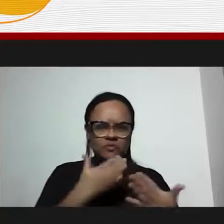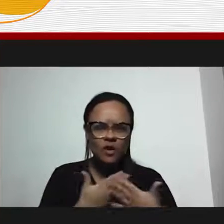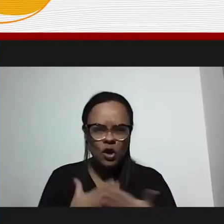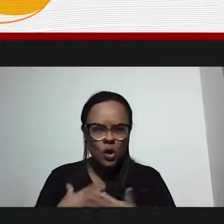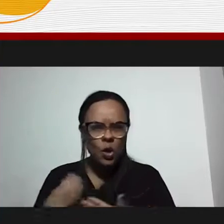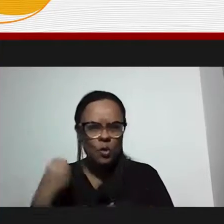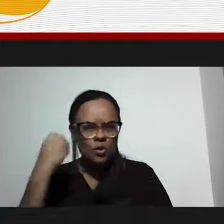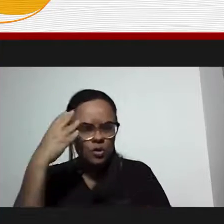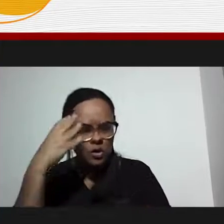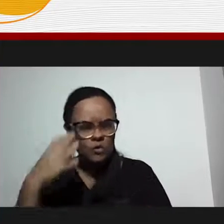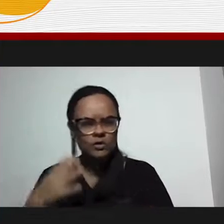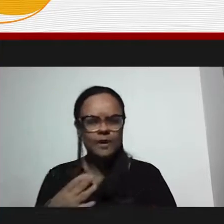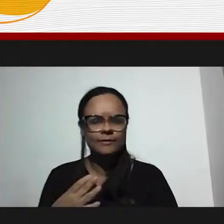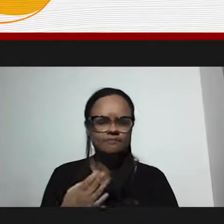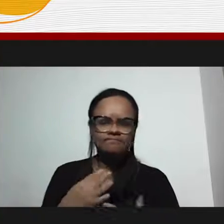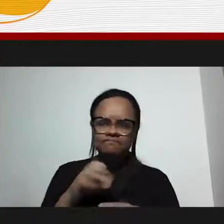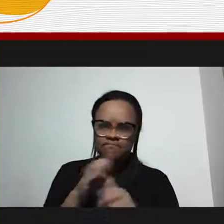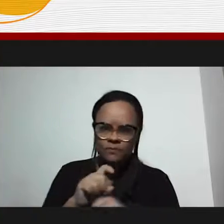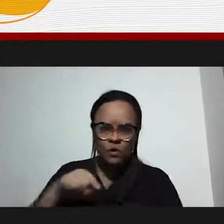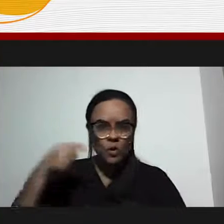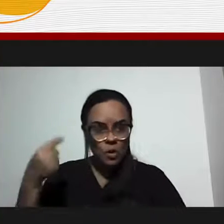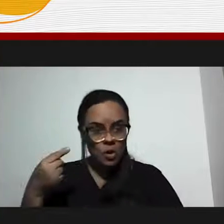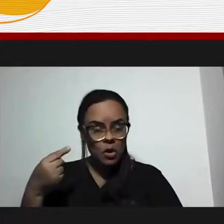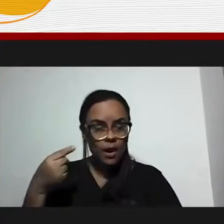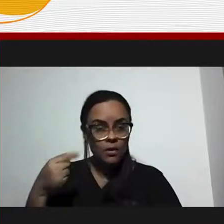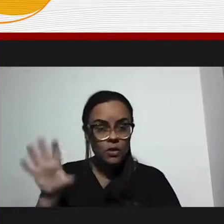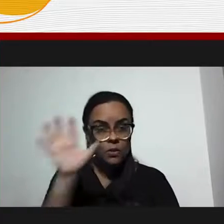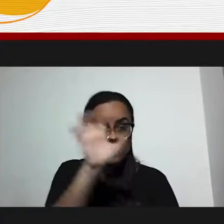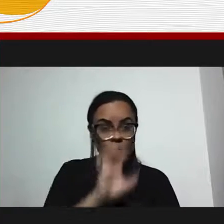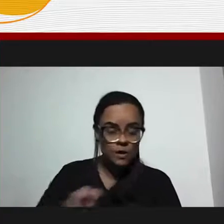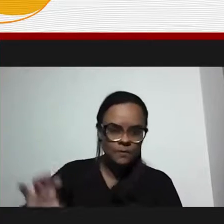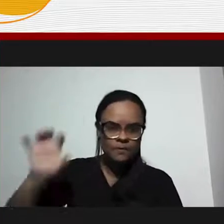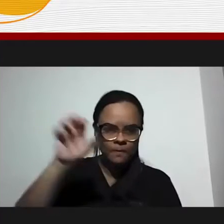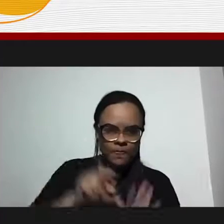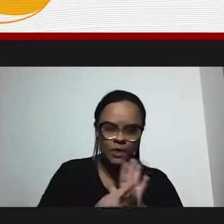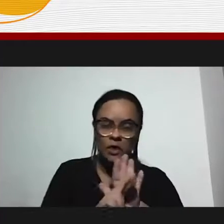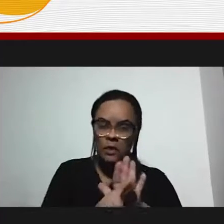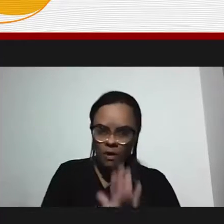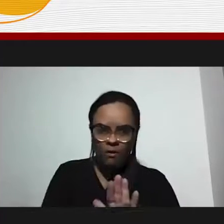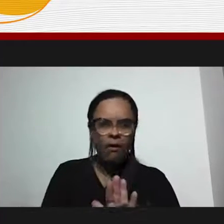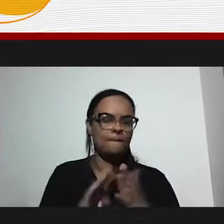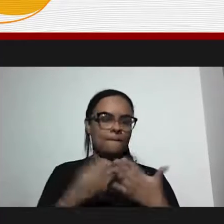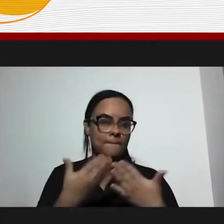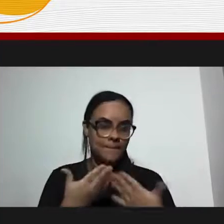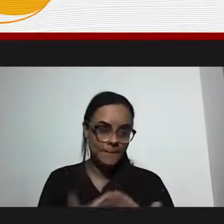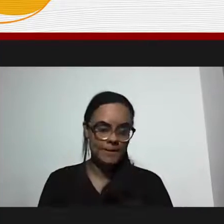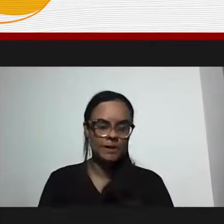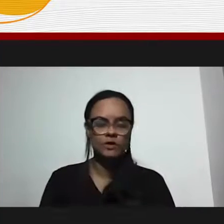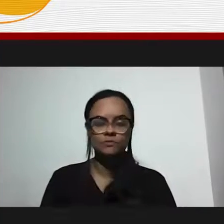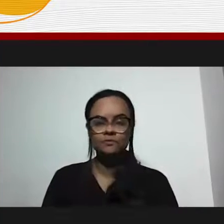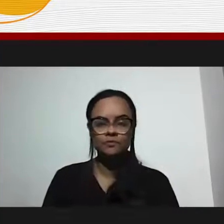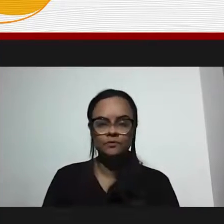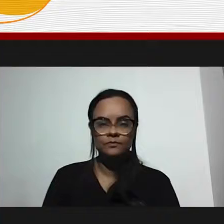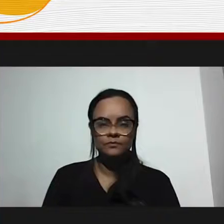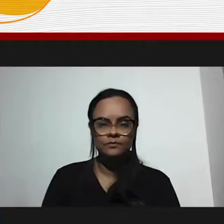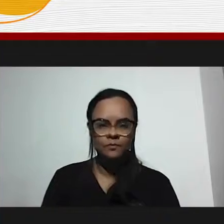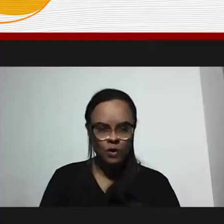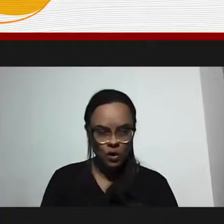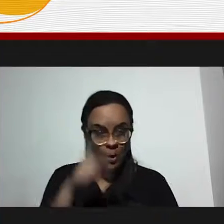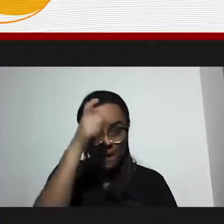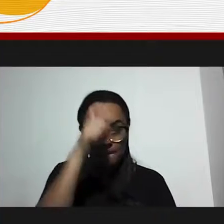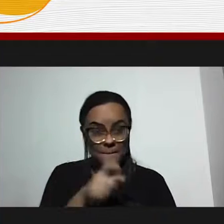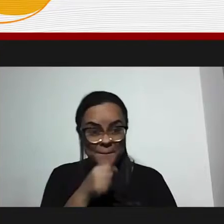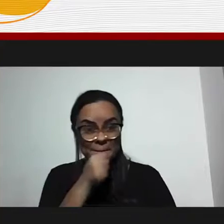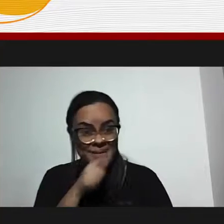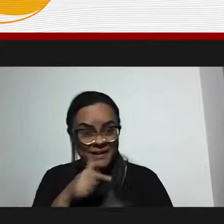até quando estudava para outros estados representando a escola. E por ser essa pessoa